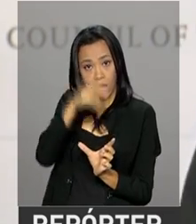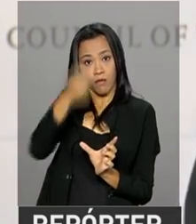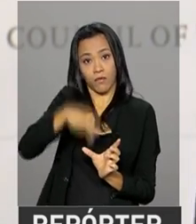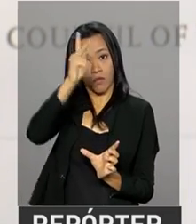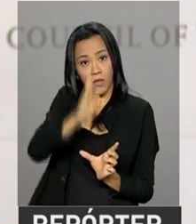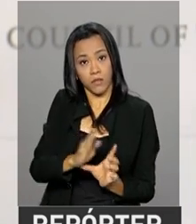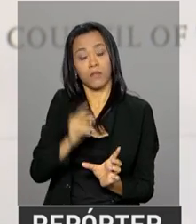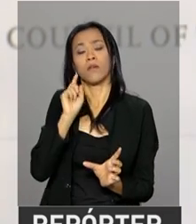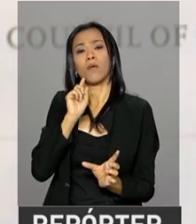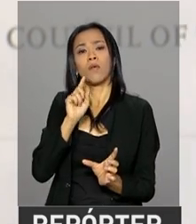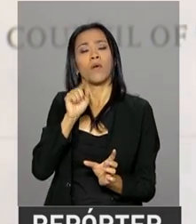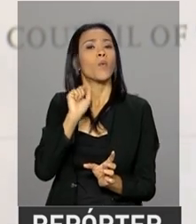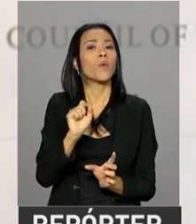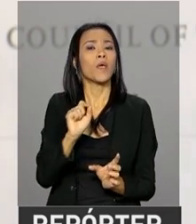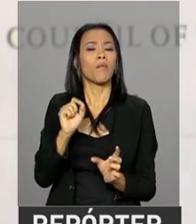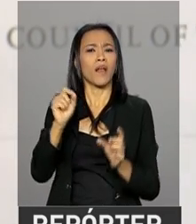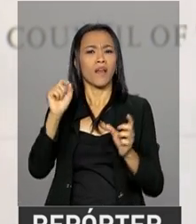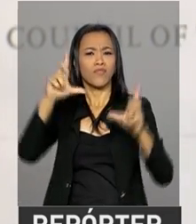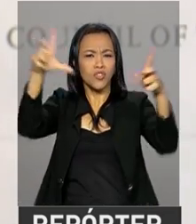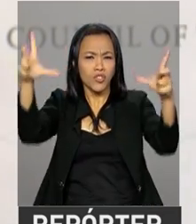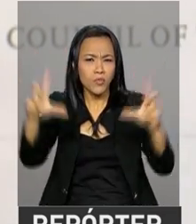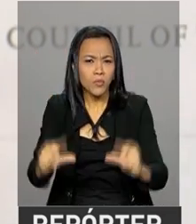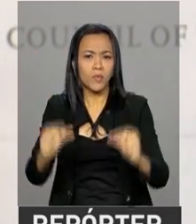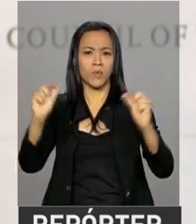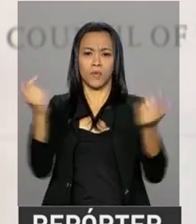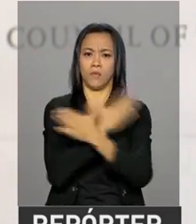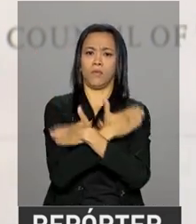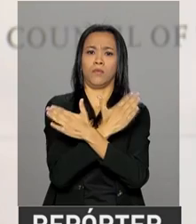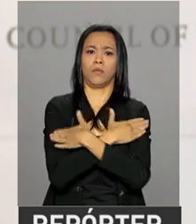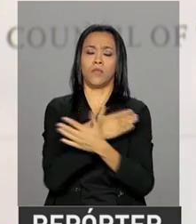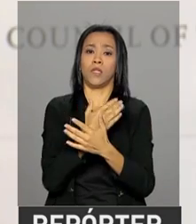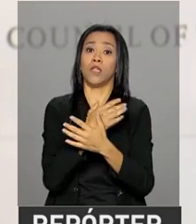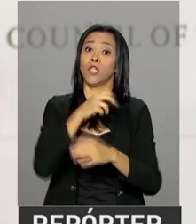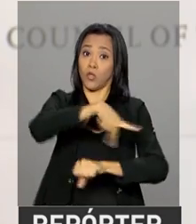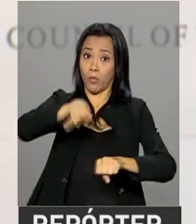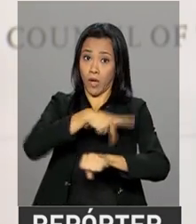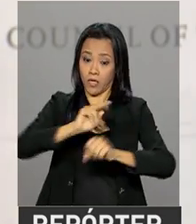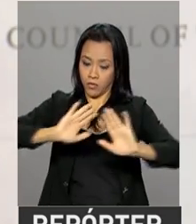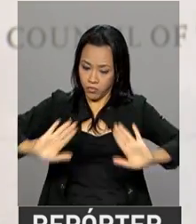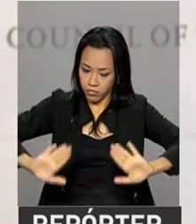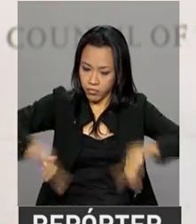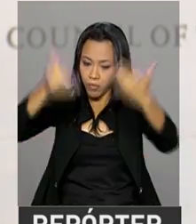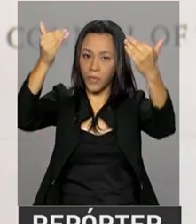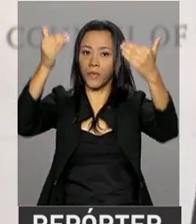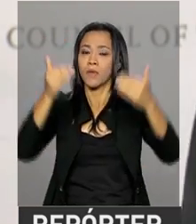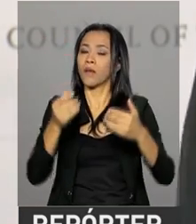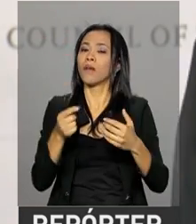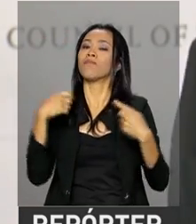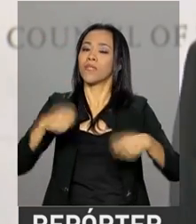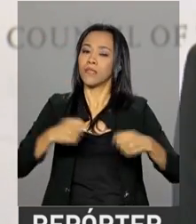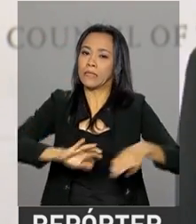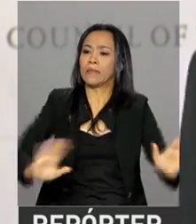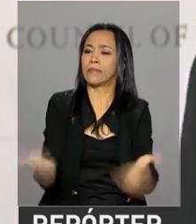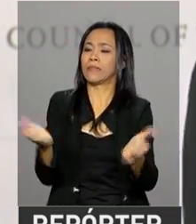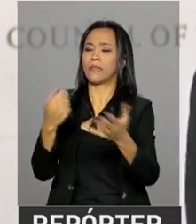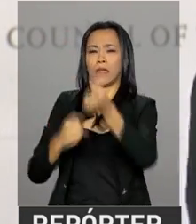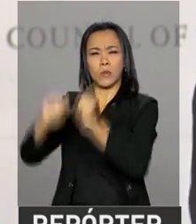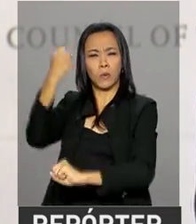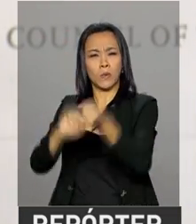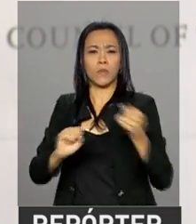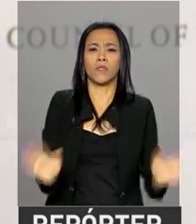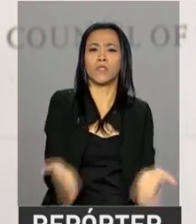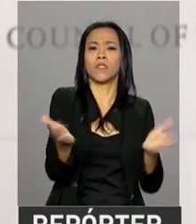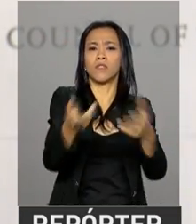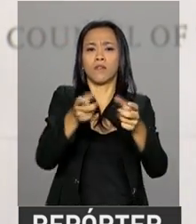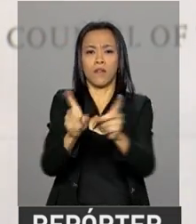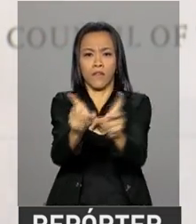de que para combater o desemprego e portanto fazer o país crescer você precisa incentivar a indústria incentivar o comércio